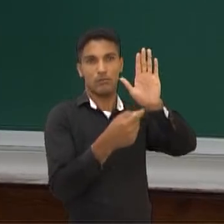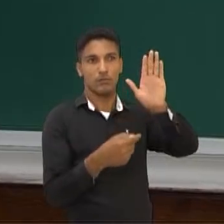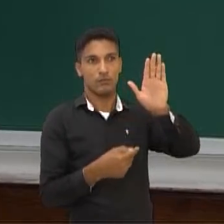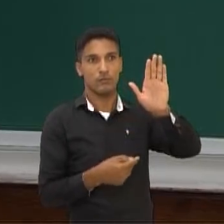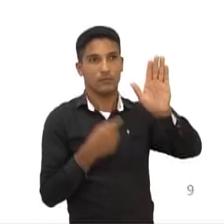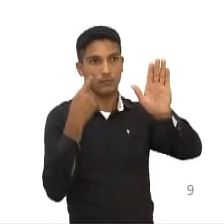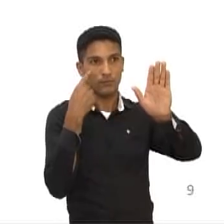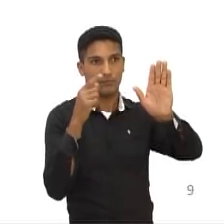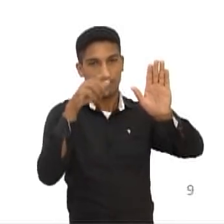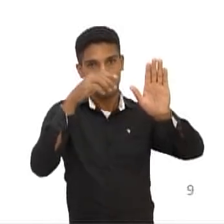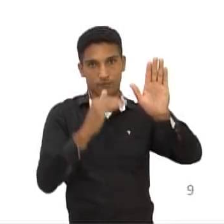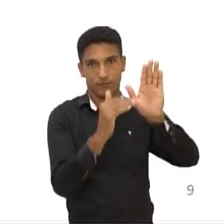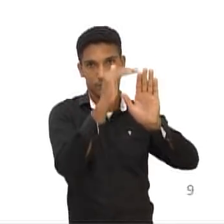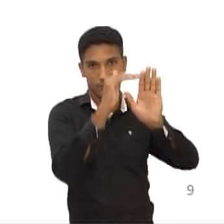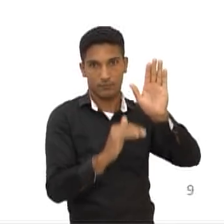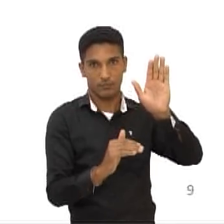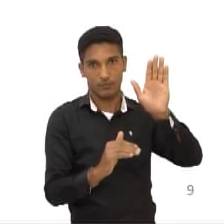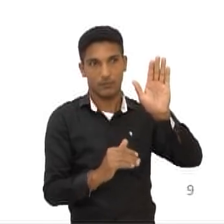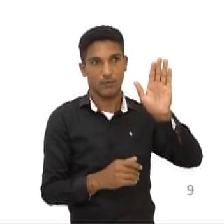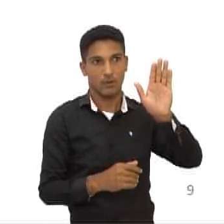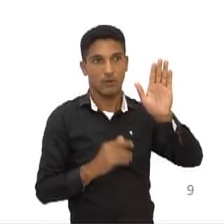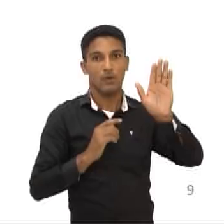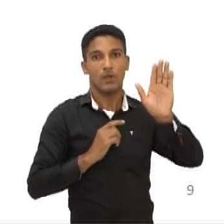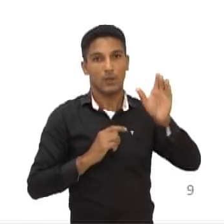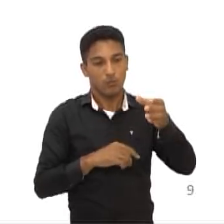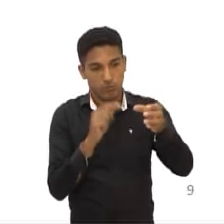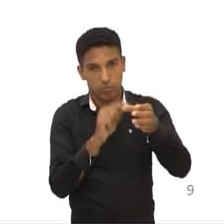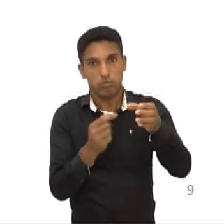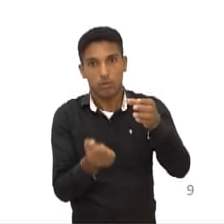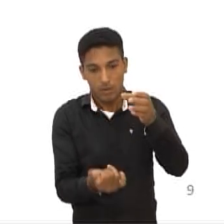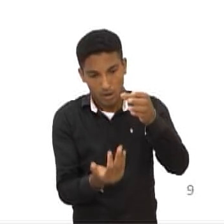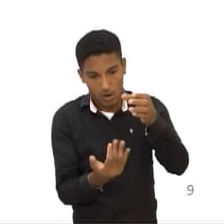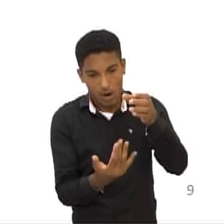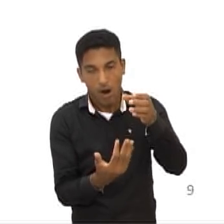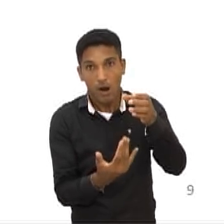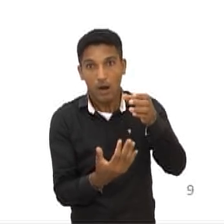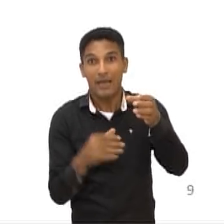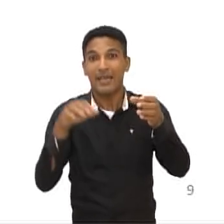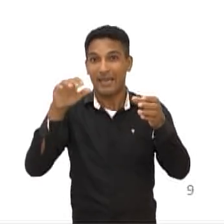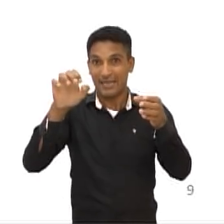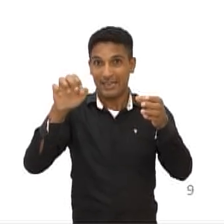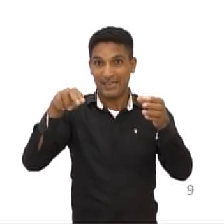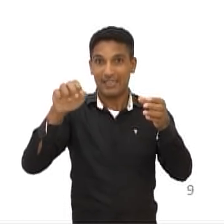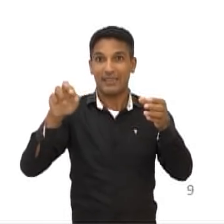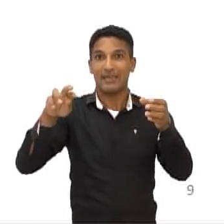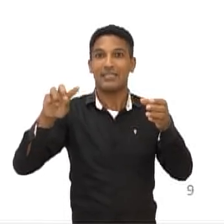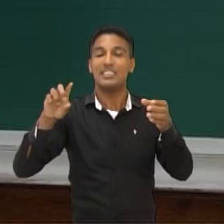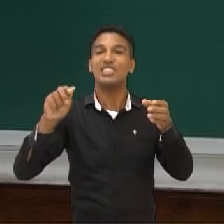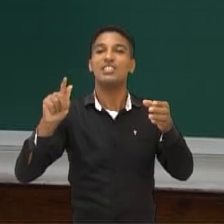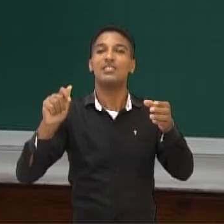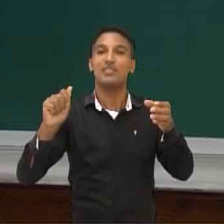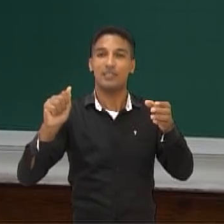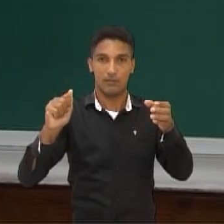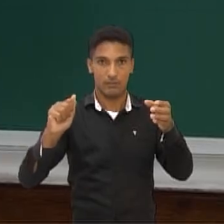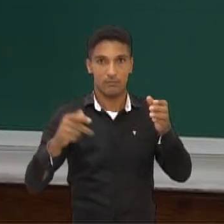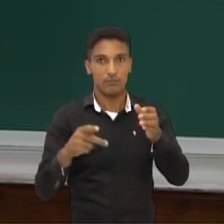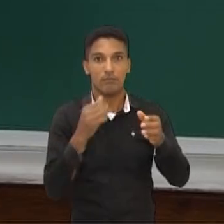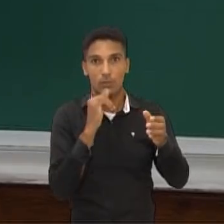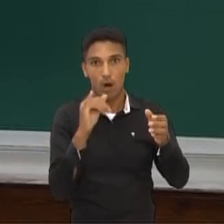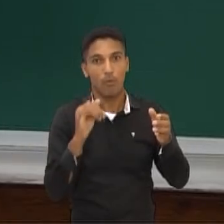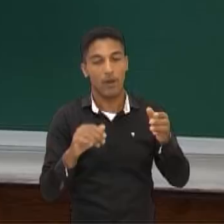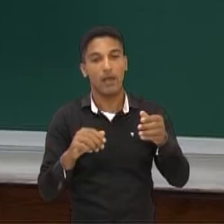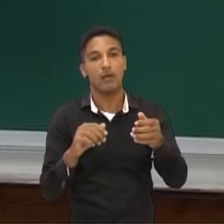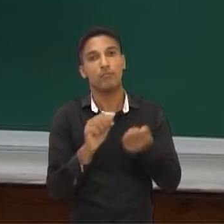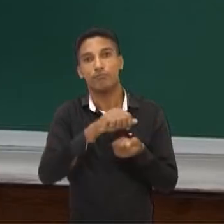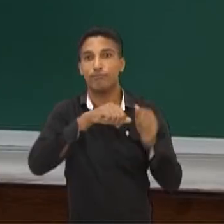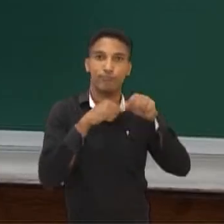vamos analisar esse sistema. Eu forneço energia em forma de calor e esse calor que o sistema vai receber, ele pode